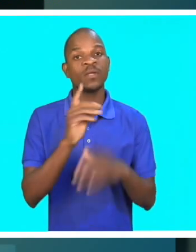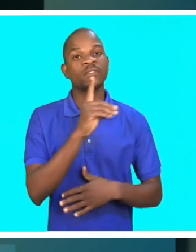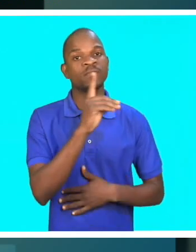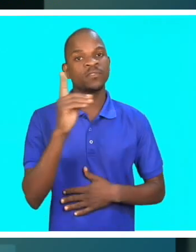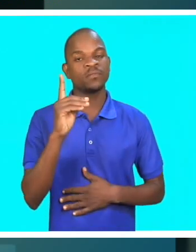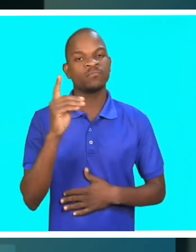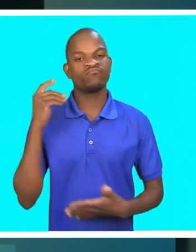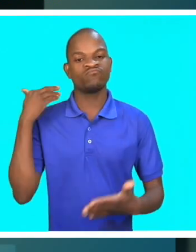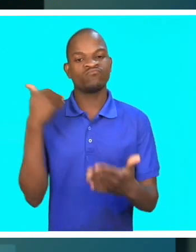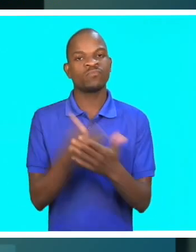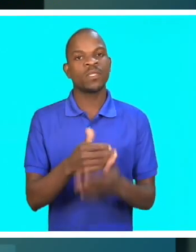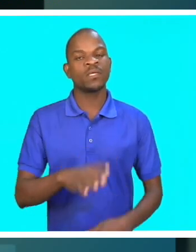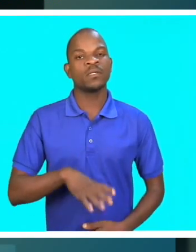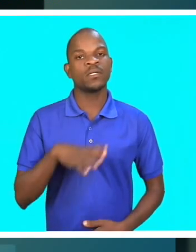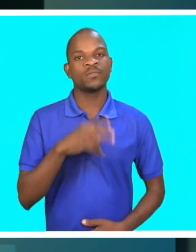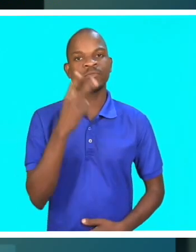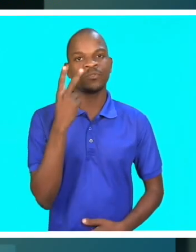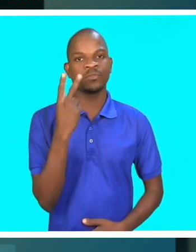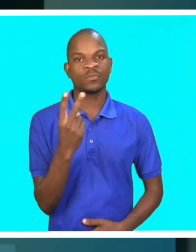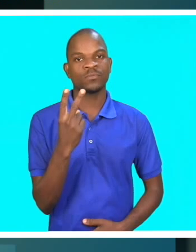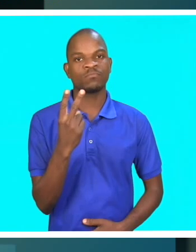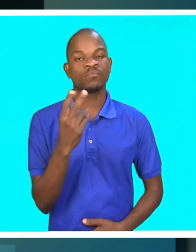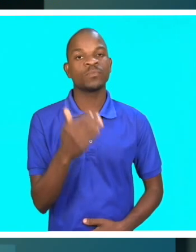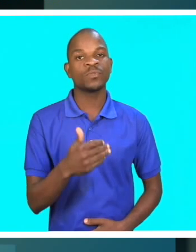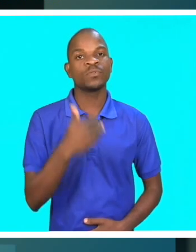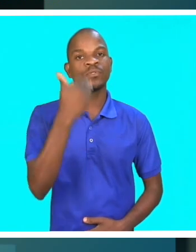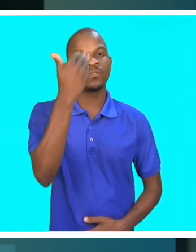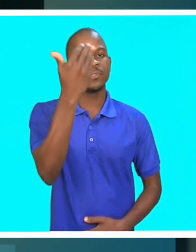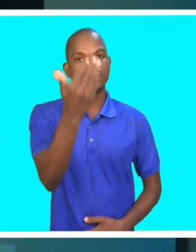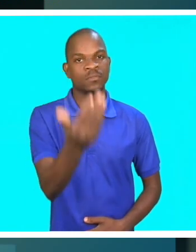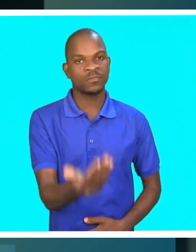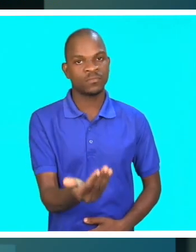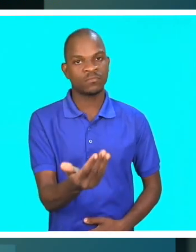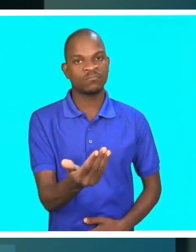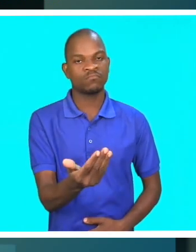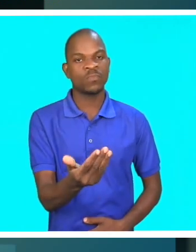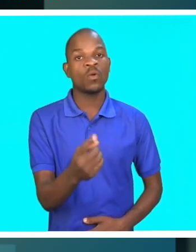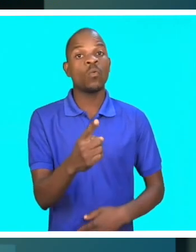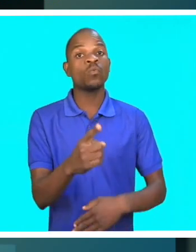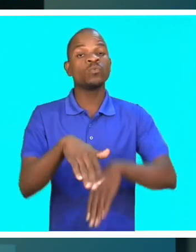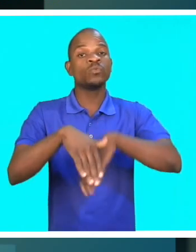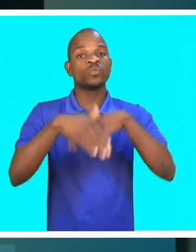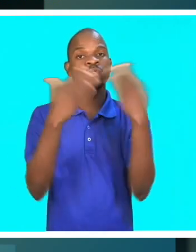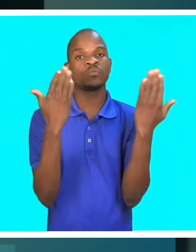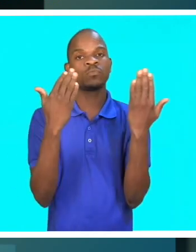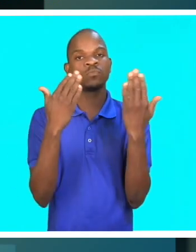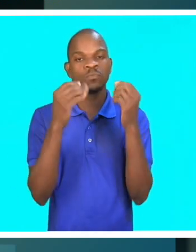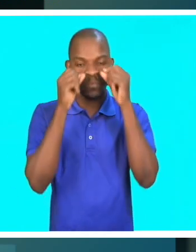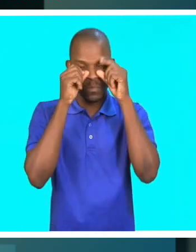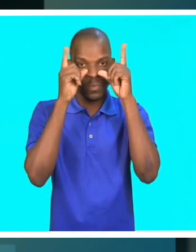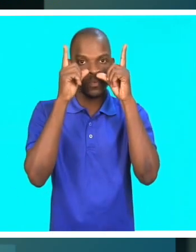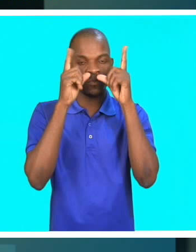deficiência até ter os teus 2 anos. Depois de 2 anos, só acordamos numa